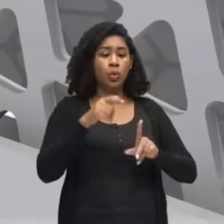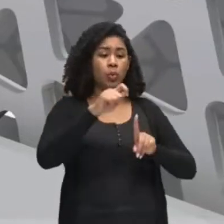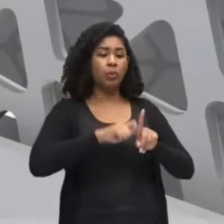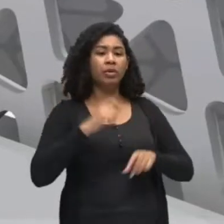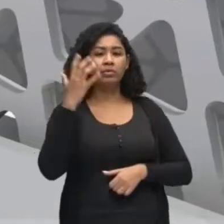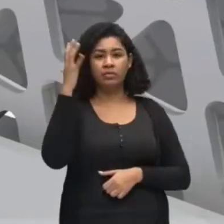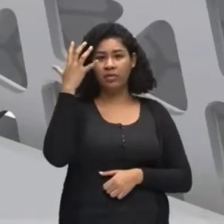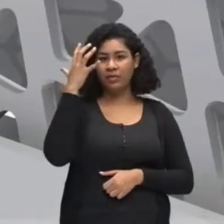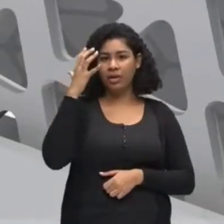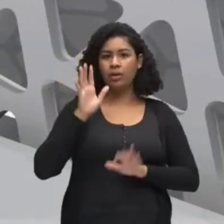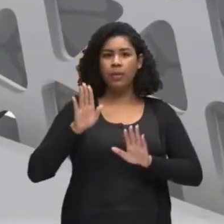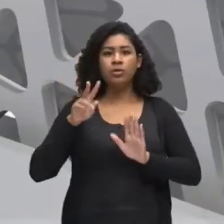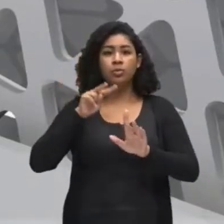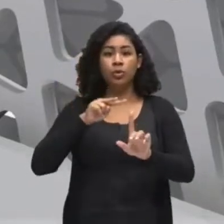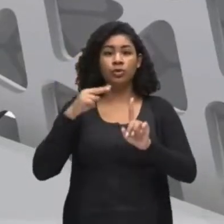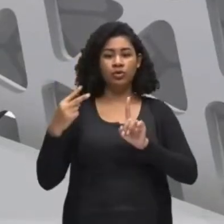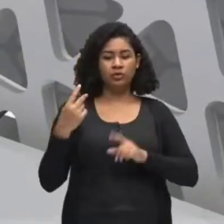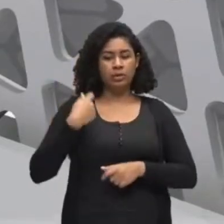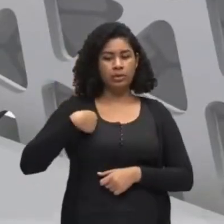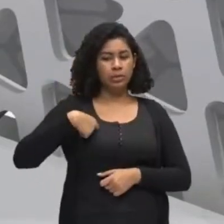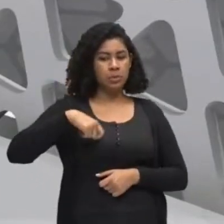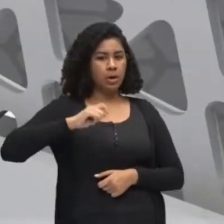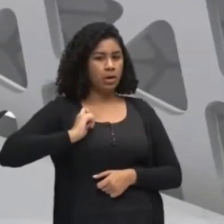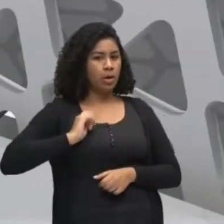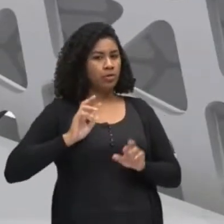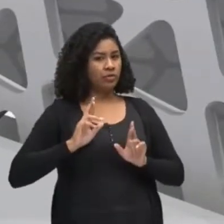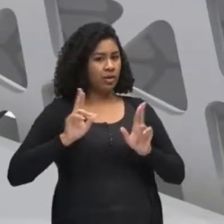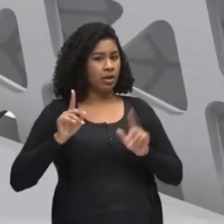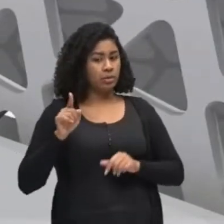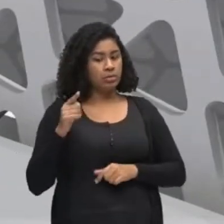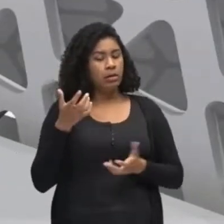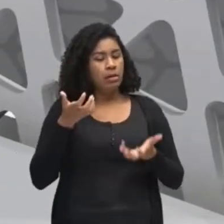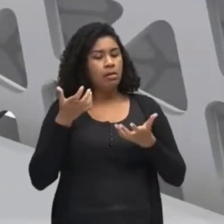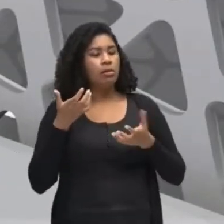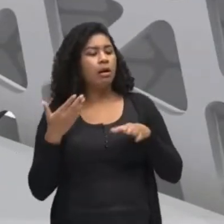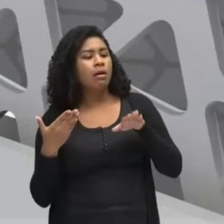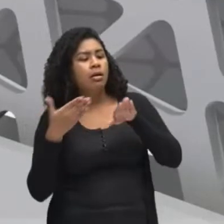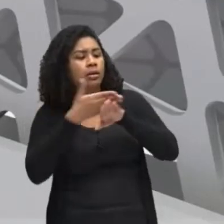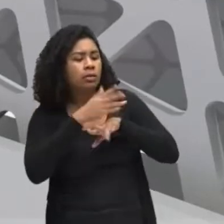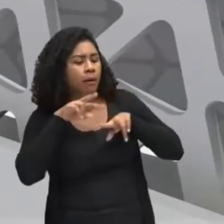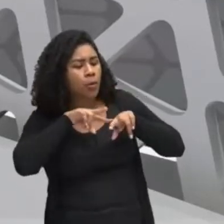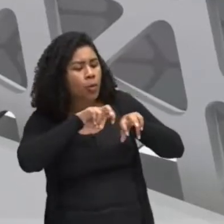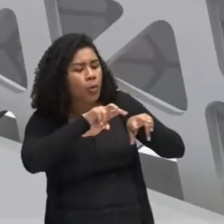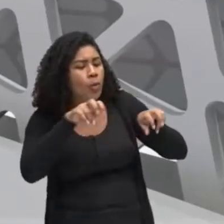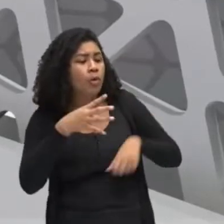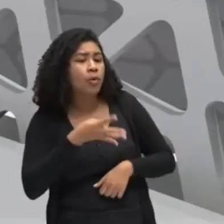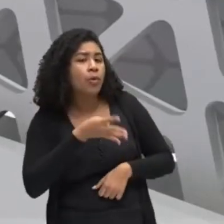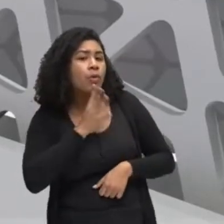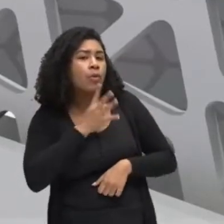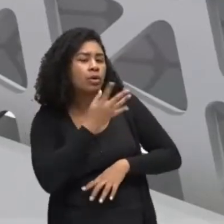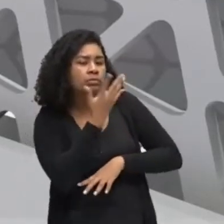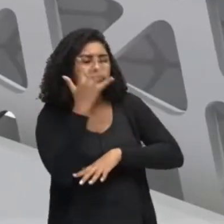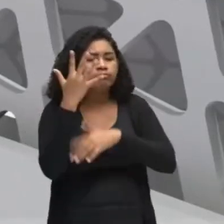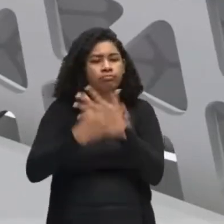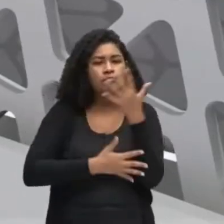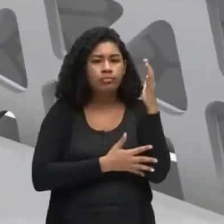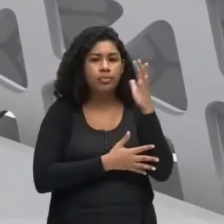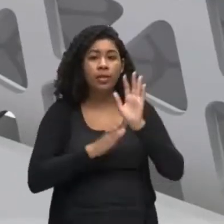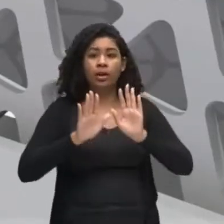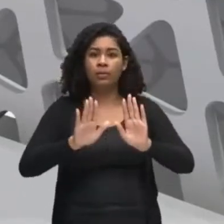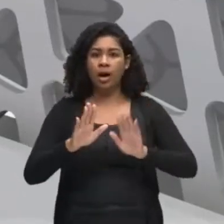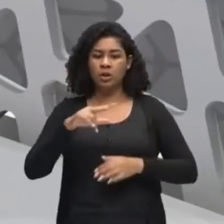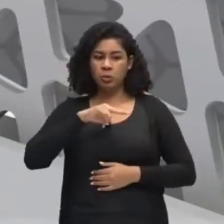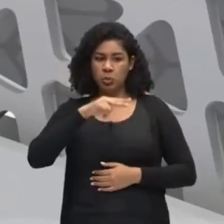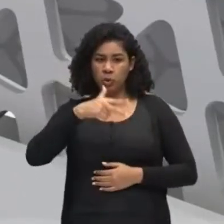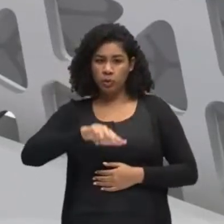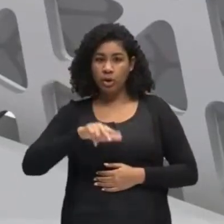coroa espanhola. Então, o propósito dele é adentrar mais a região para conhecer. Conseguiram observar os objetivos? Já os portugueses não, eles